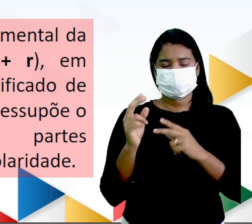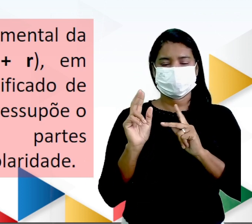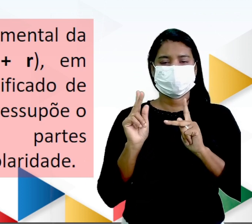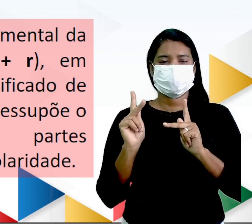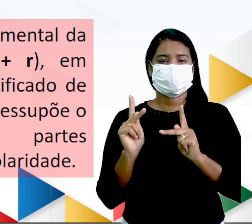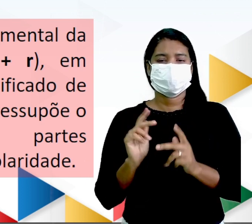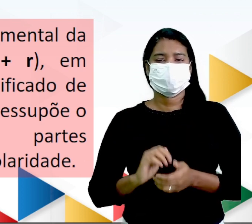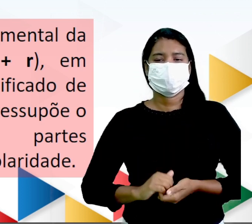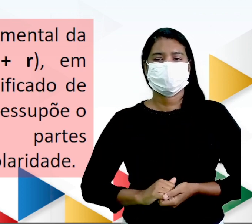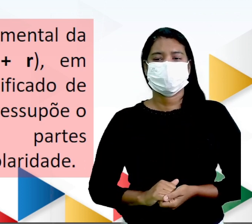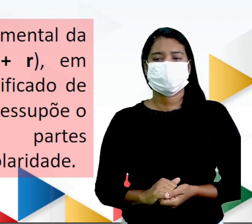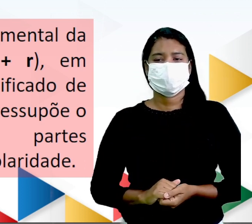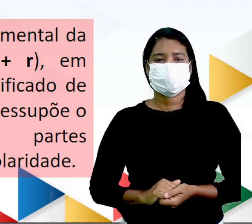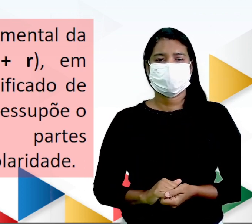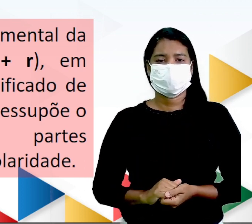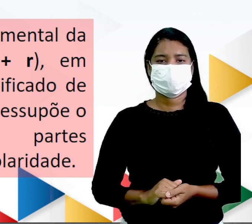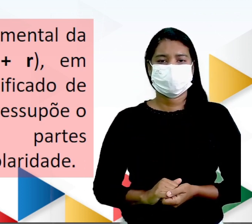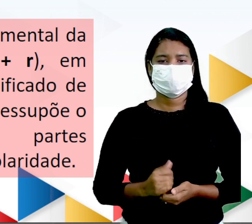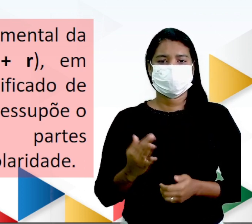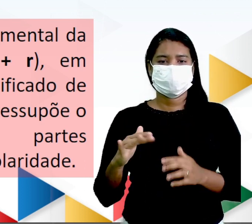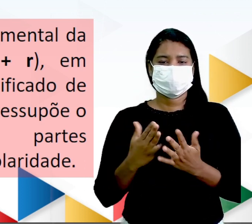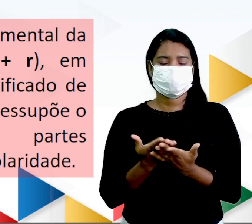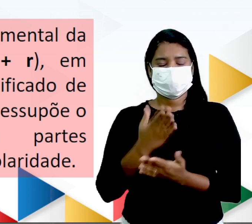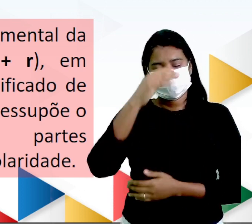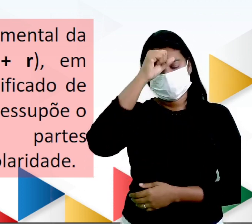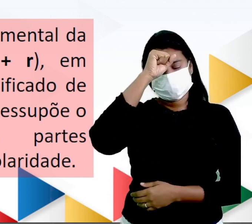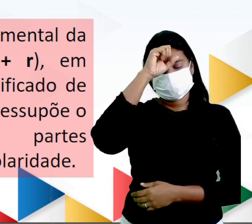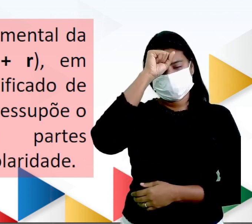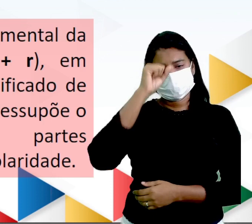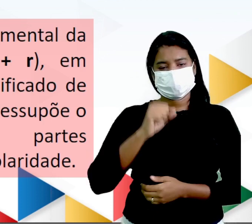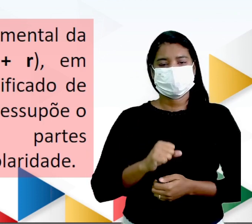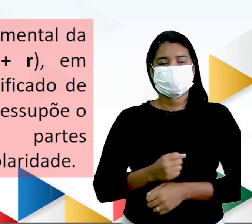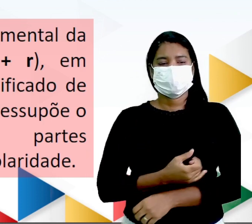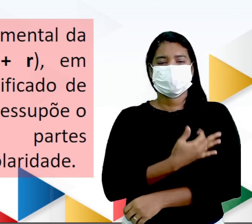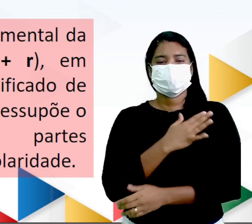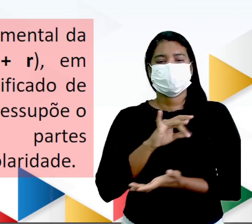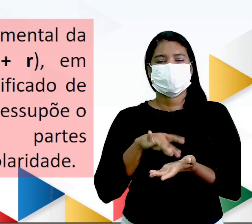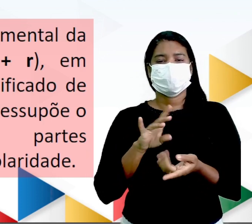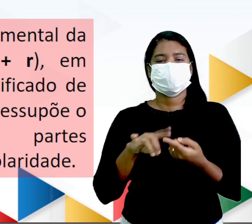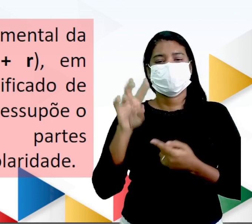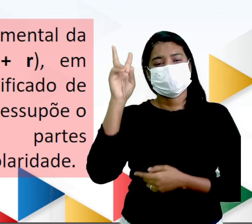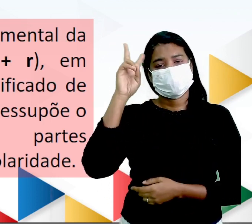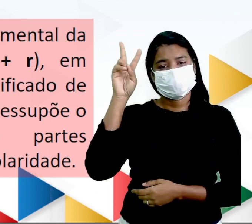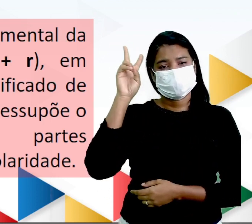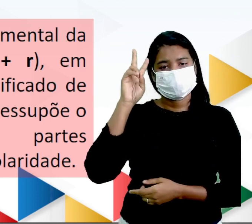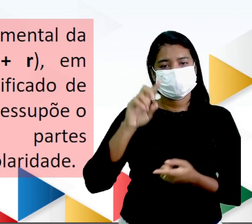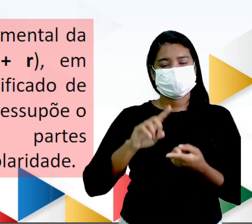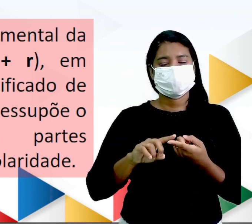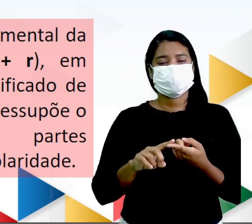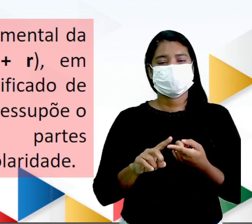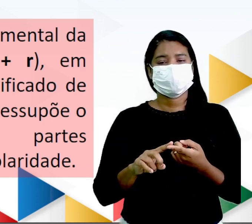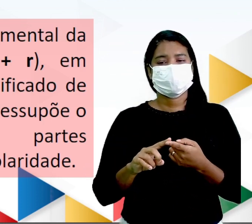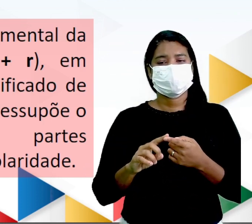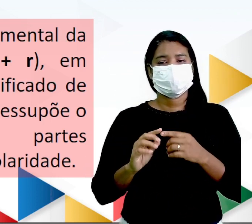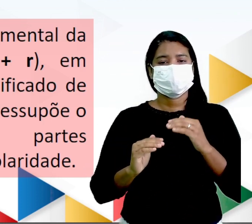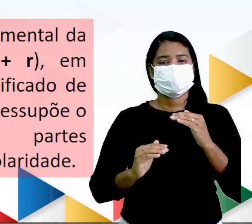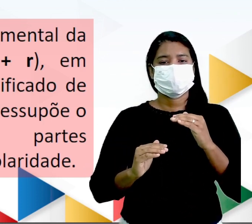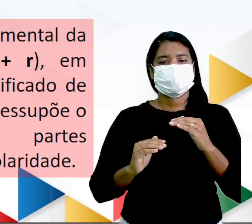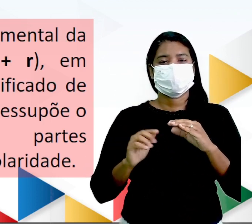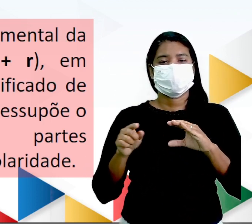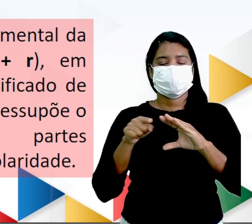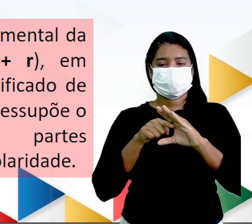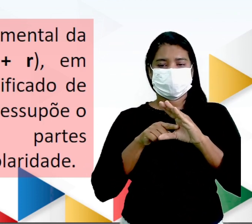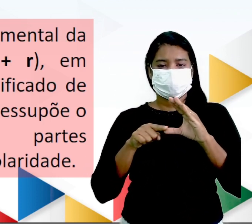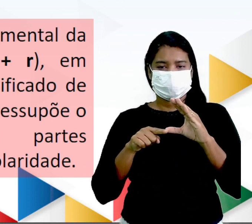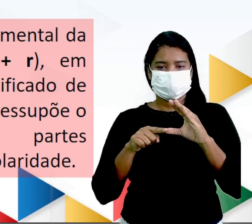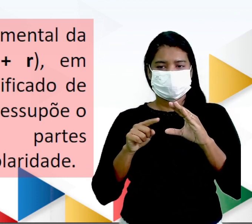um certo nível da escolaridade você vai aprender isso aí, tá bom? Lembrando que o resto ele pode ser o maior possível ou o